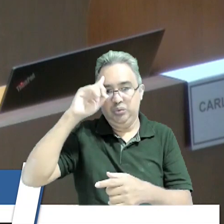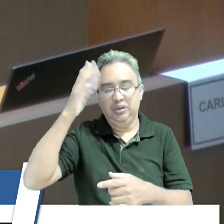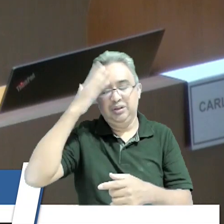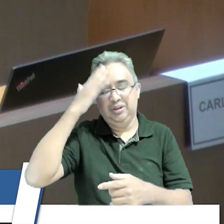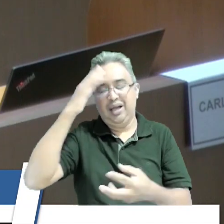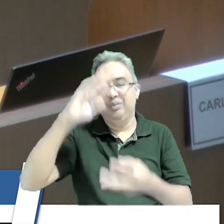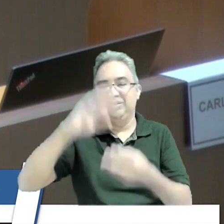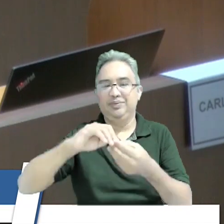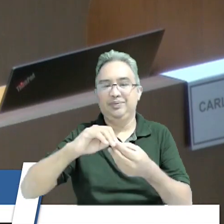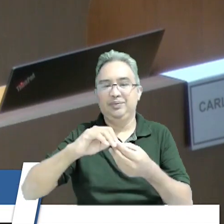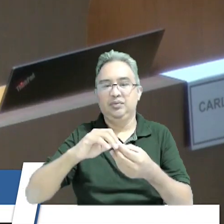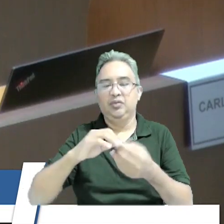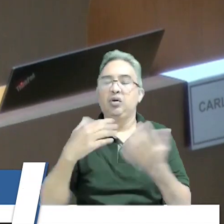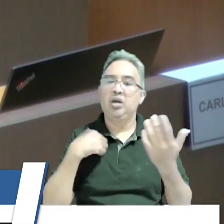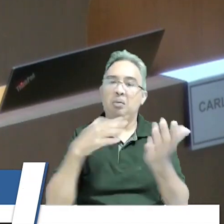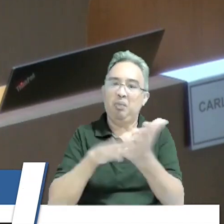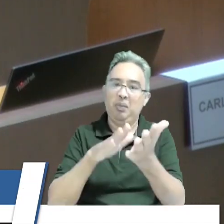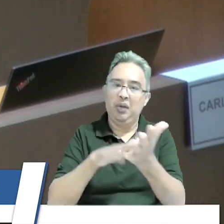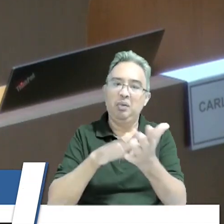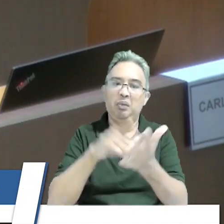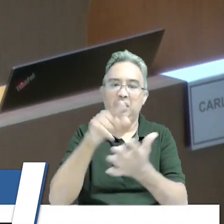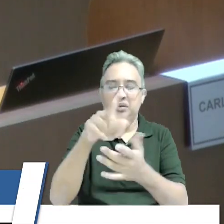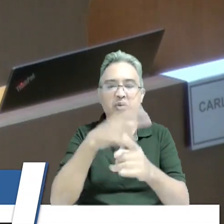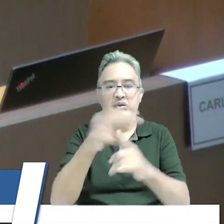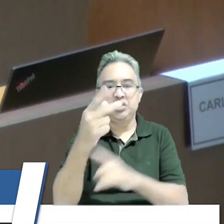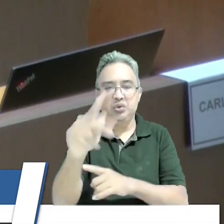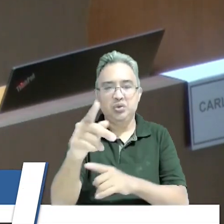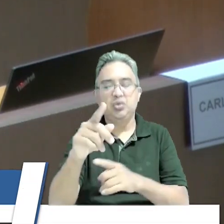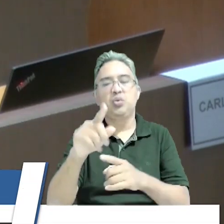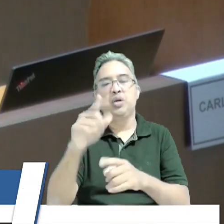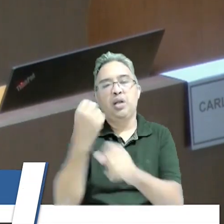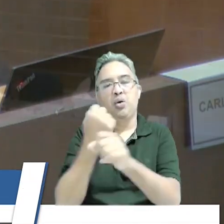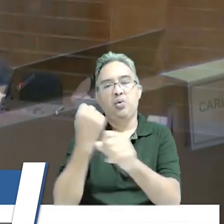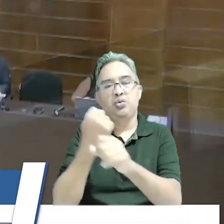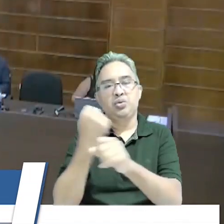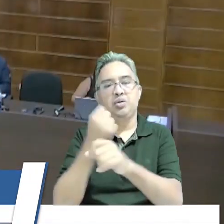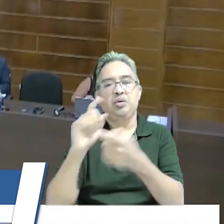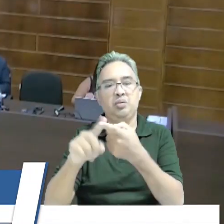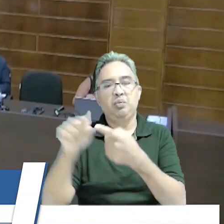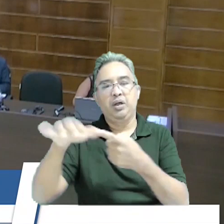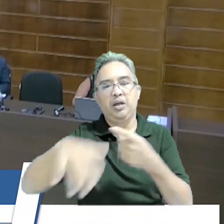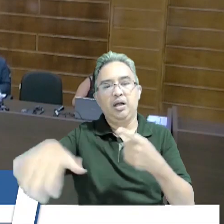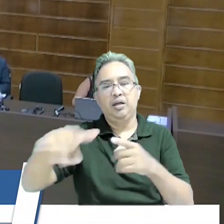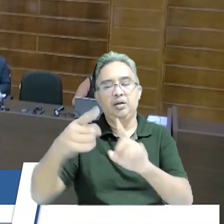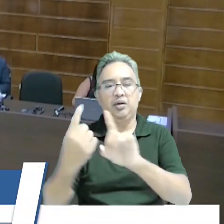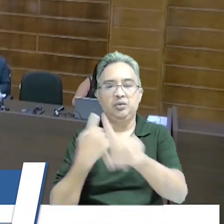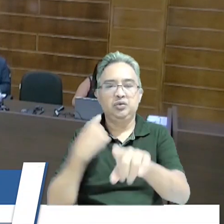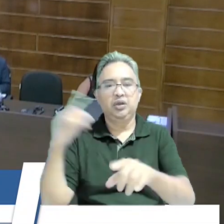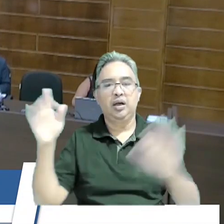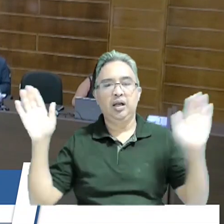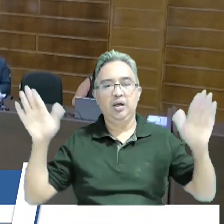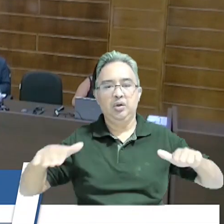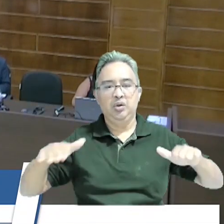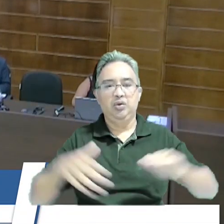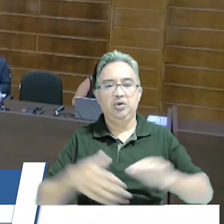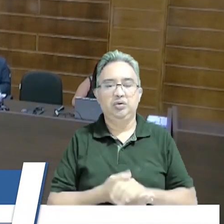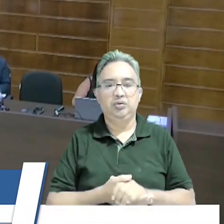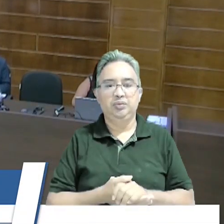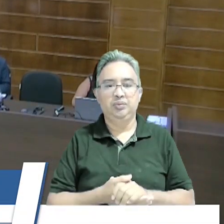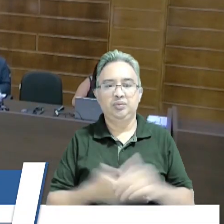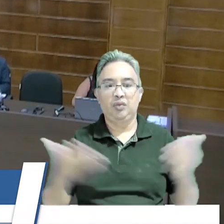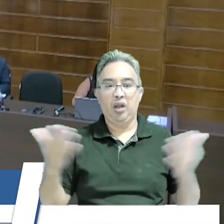sua da Avenida do Aeroporto. Parabéns. Obrigado. Com a palavra, plenário. Peço a palavra. Com a palavra, vereador Gilson